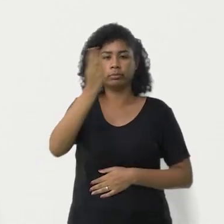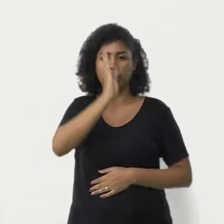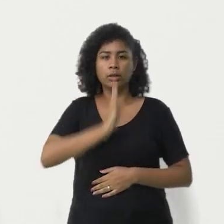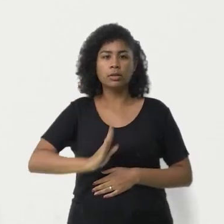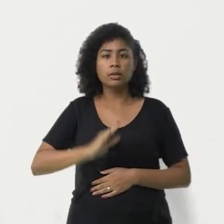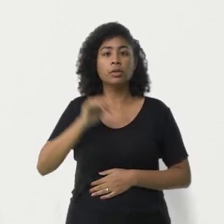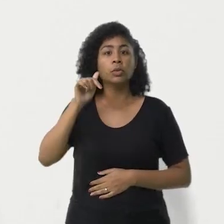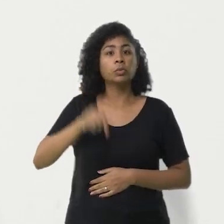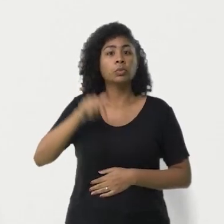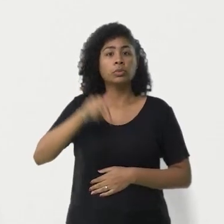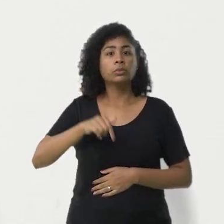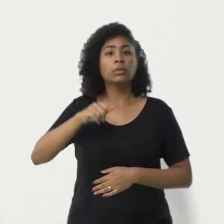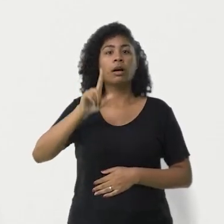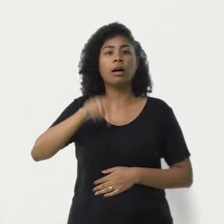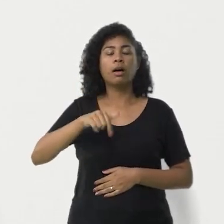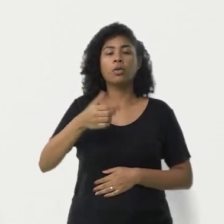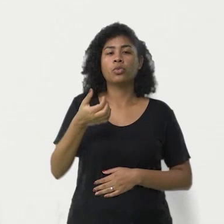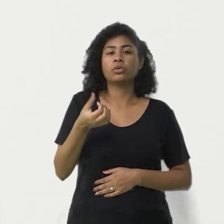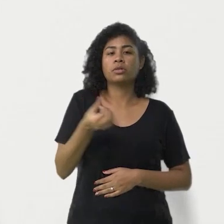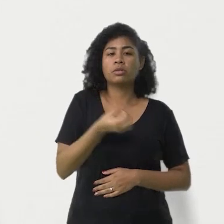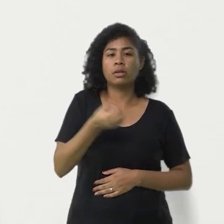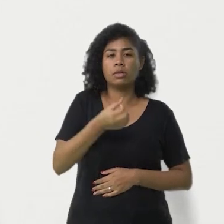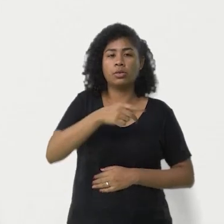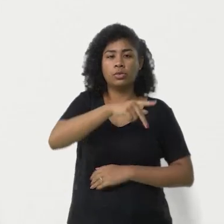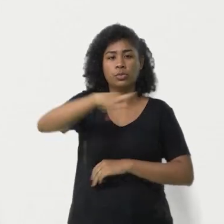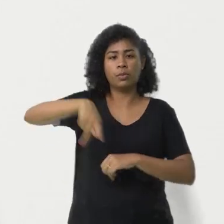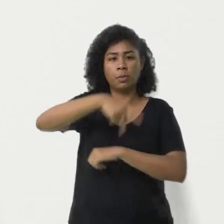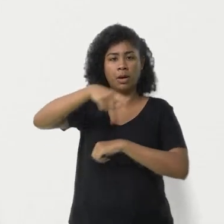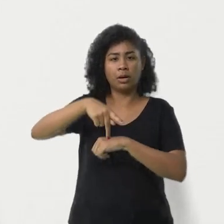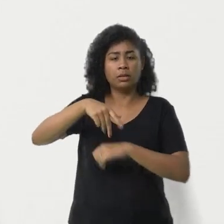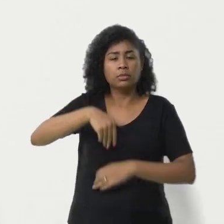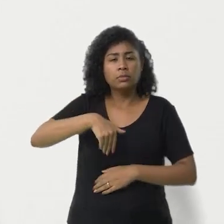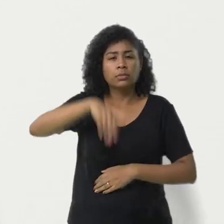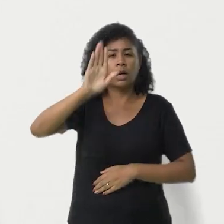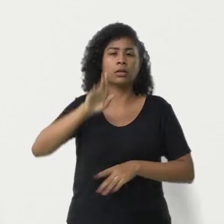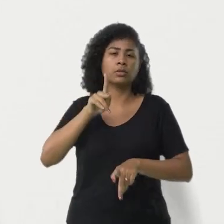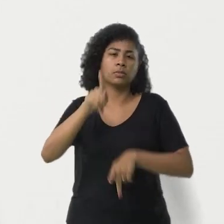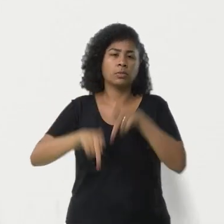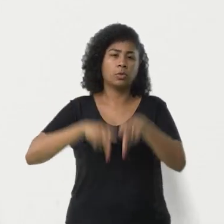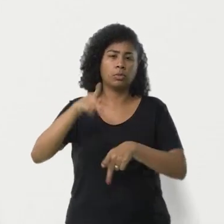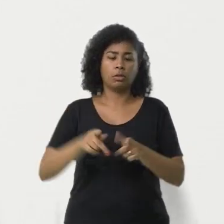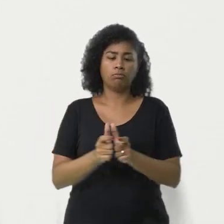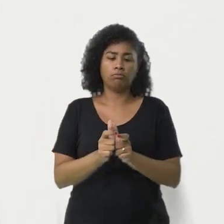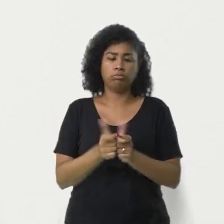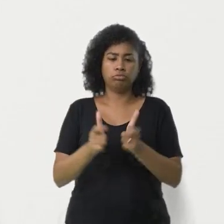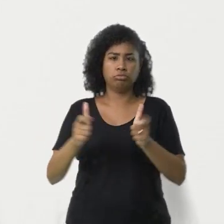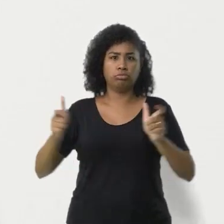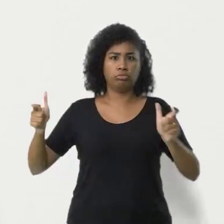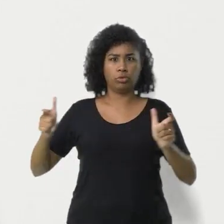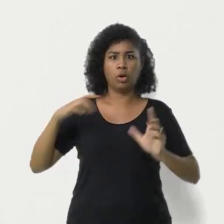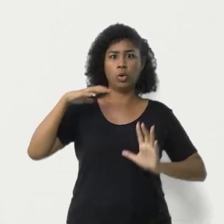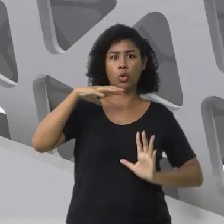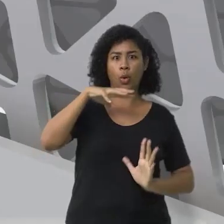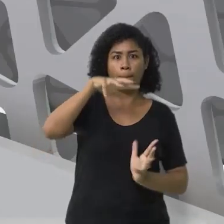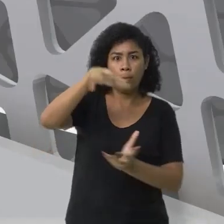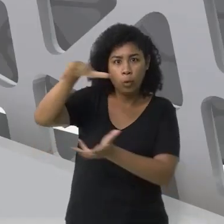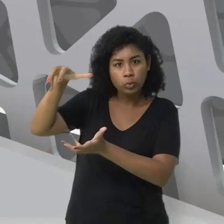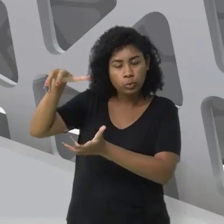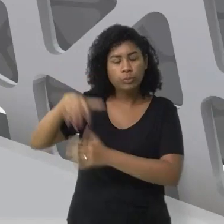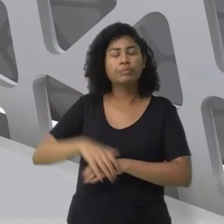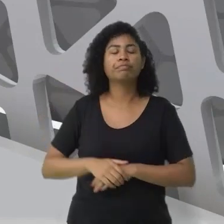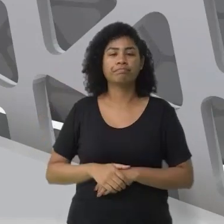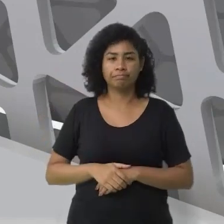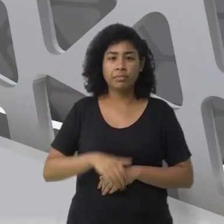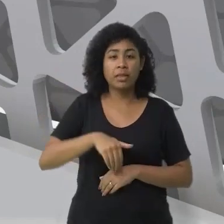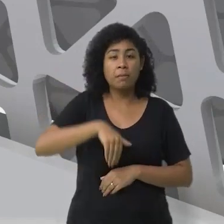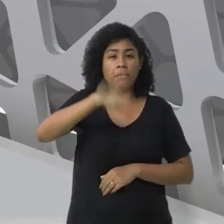vai ser o 6º país mais populoso do mundo.